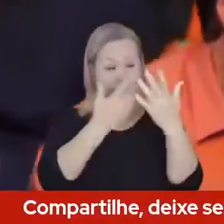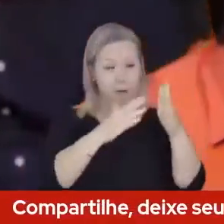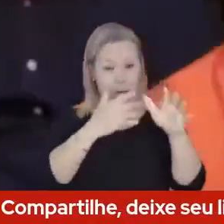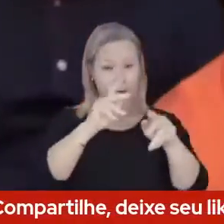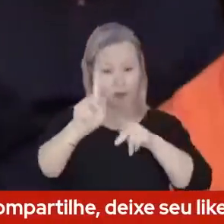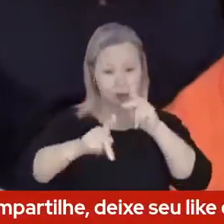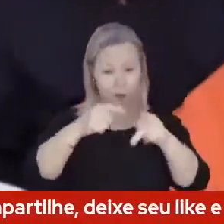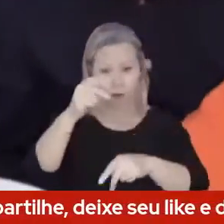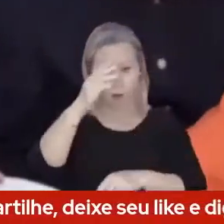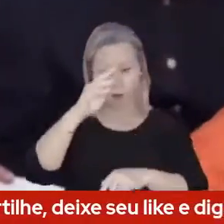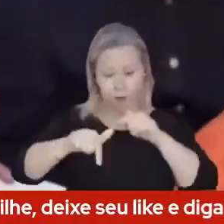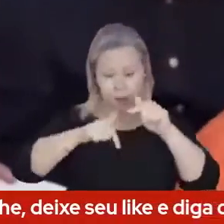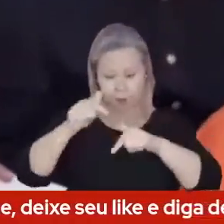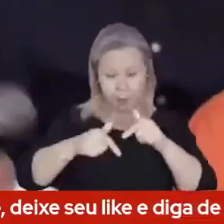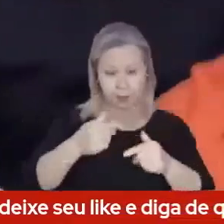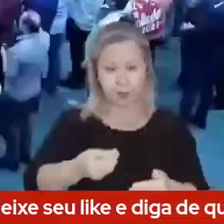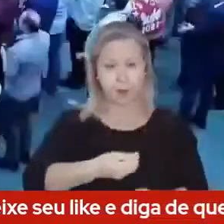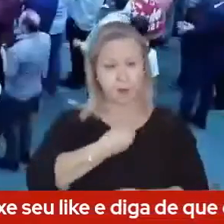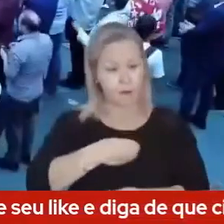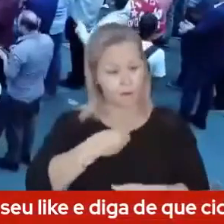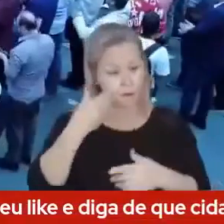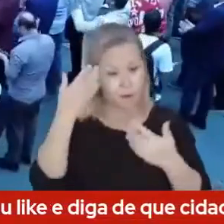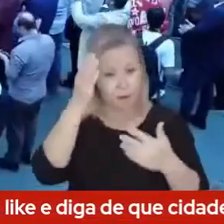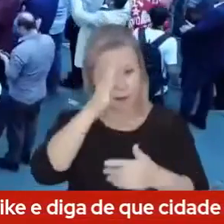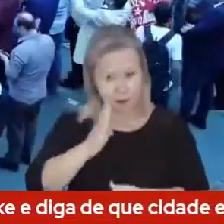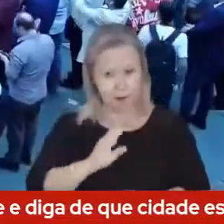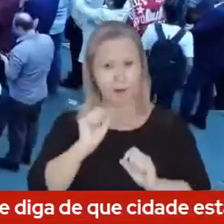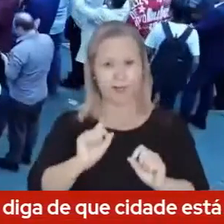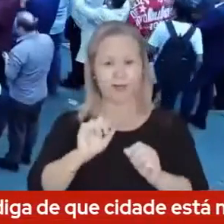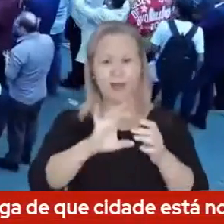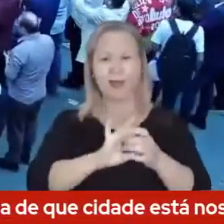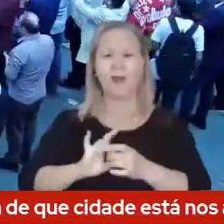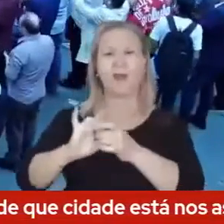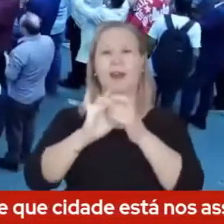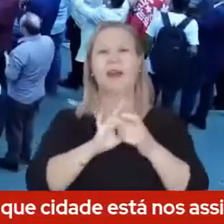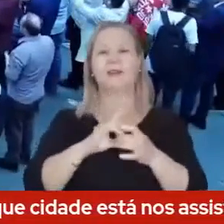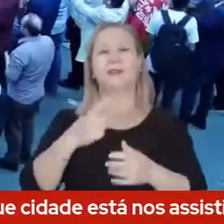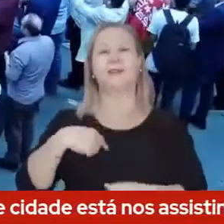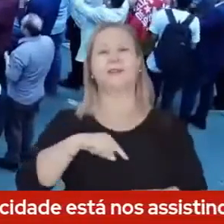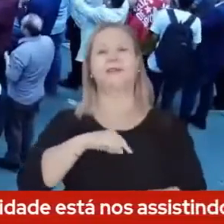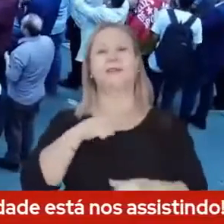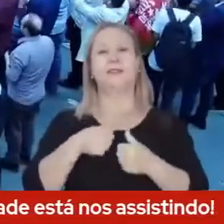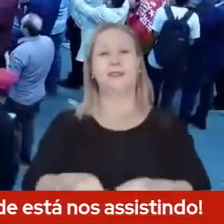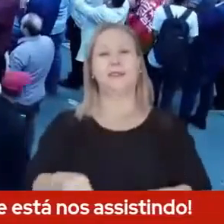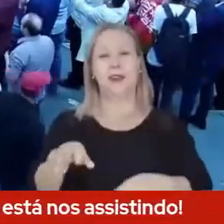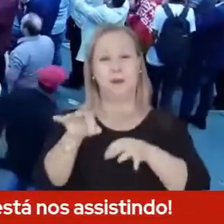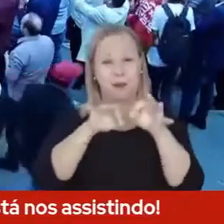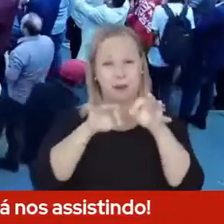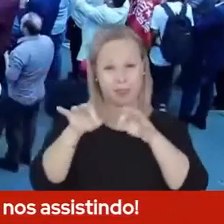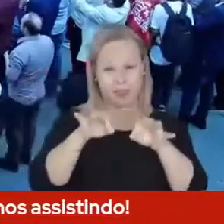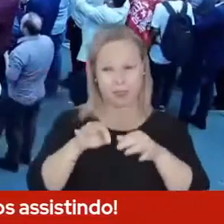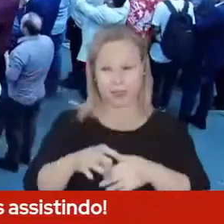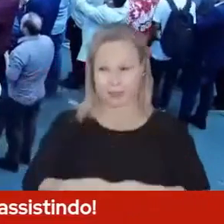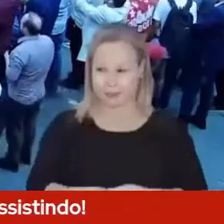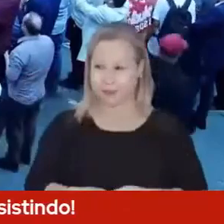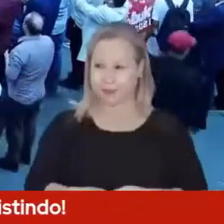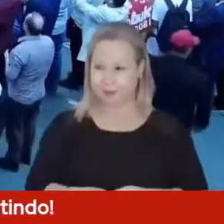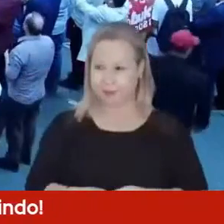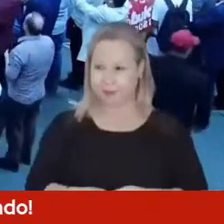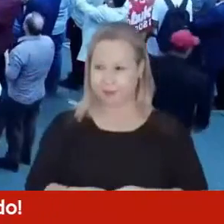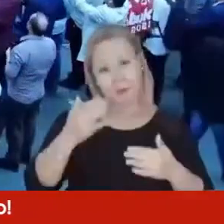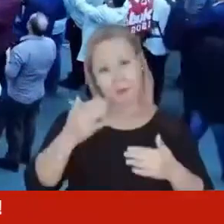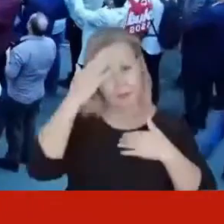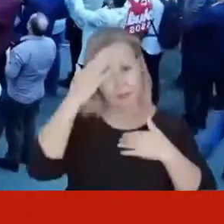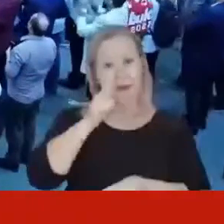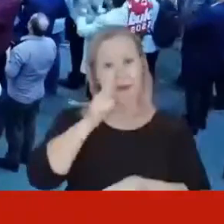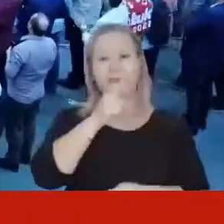viva a unidade que nós estamos construindo. Obrigado, deputada Gleisi, presidente nacional do PT. Agora eu queria